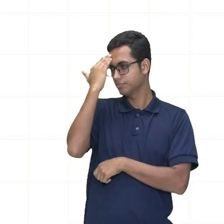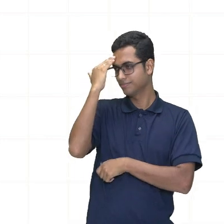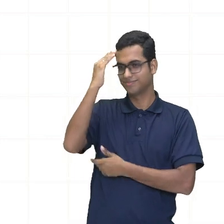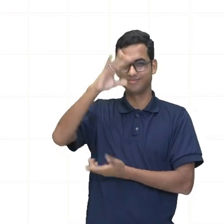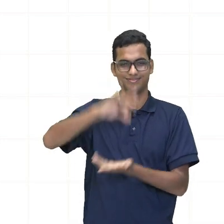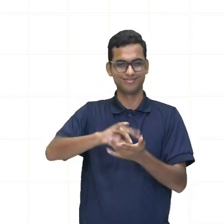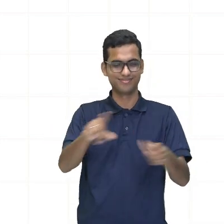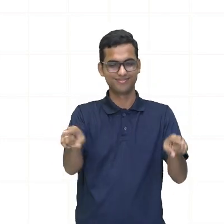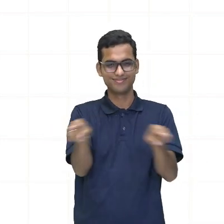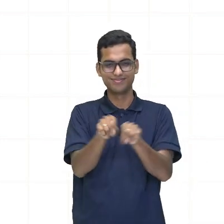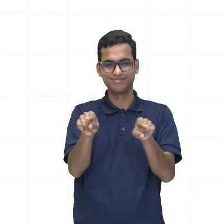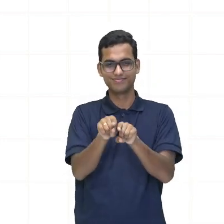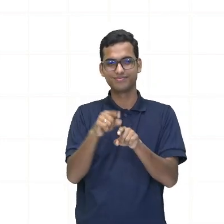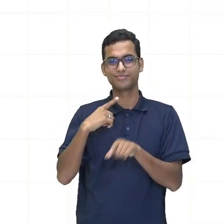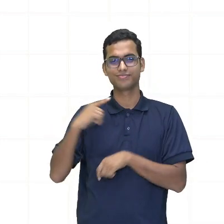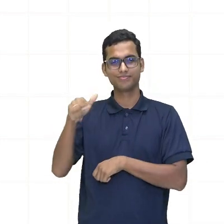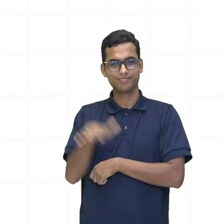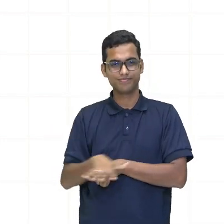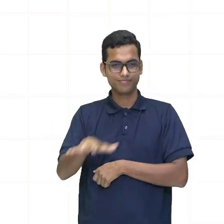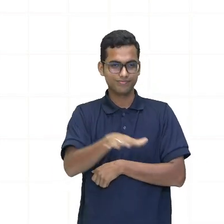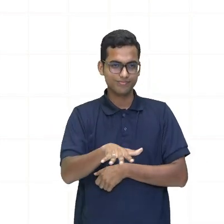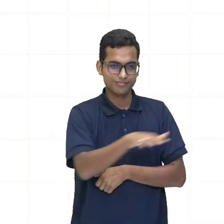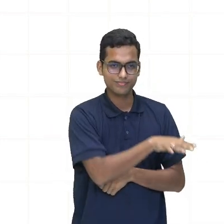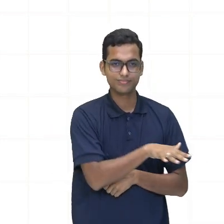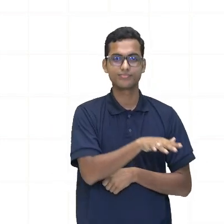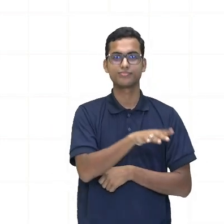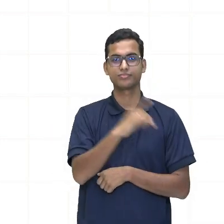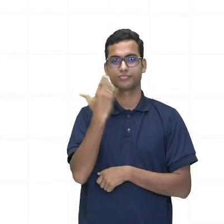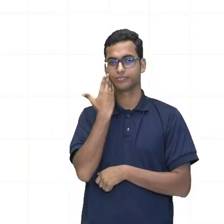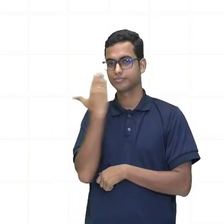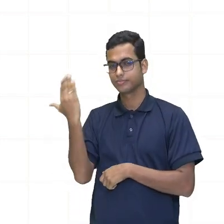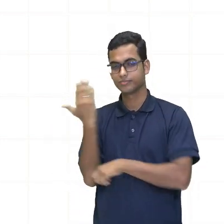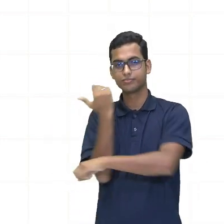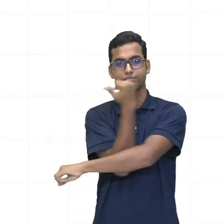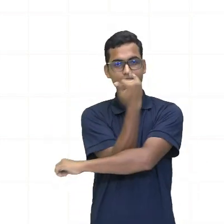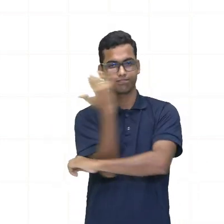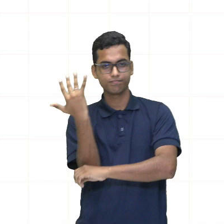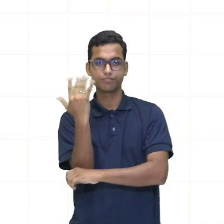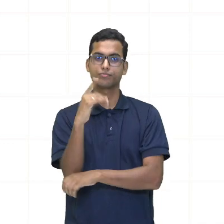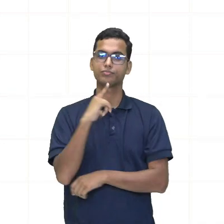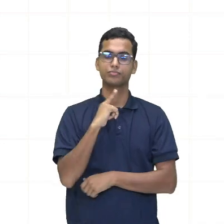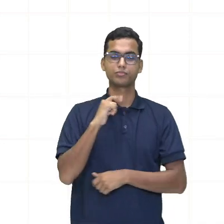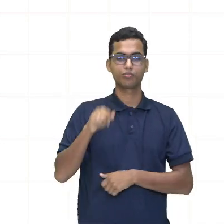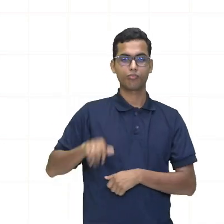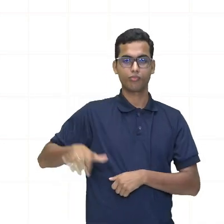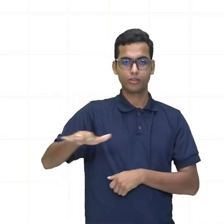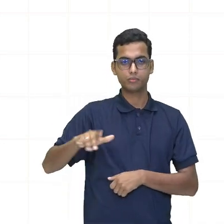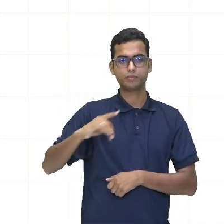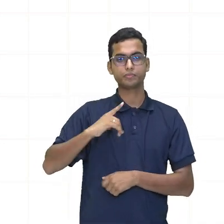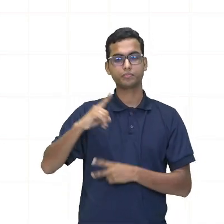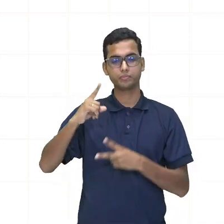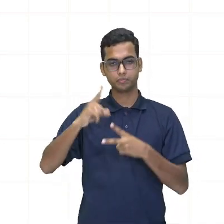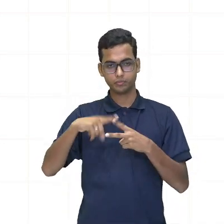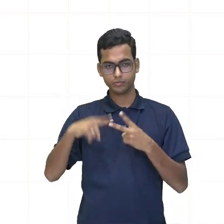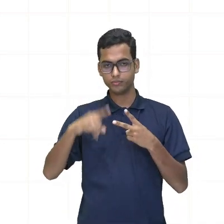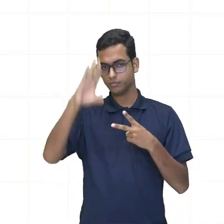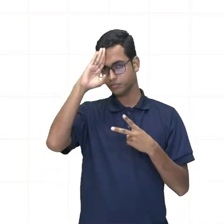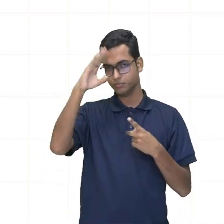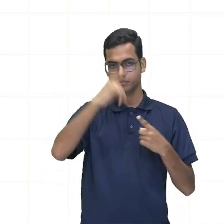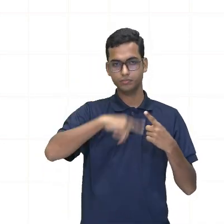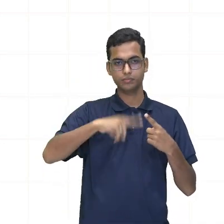os espaços do ambiente amazônico. Coloquei aqui dois principais. Nós temos a várzea, que é a